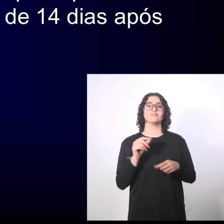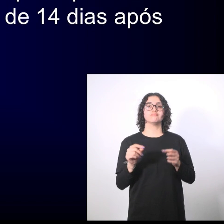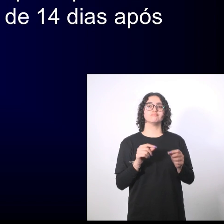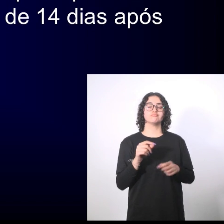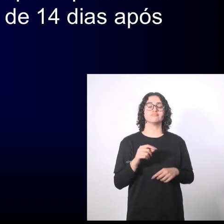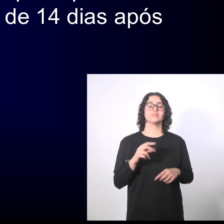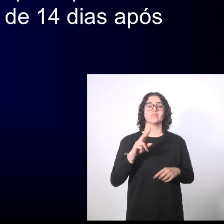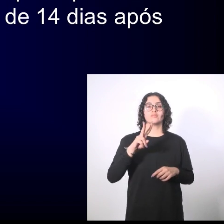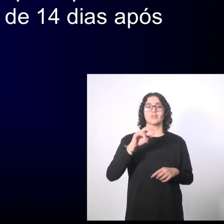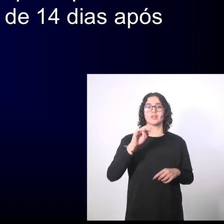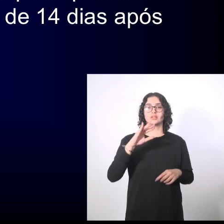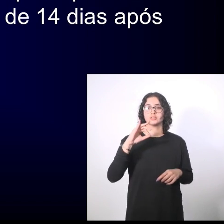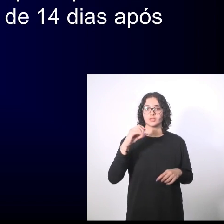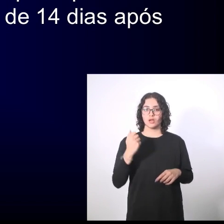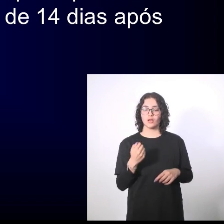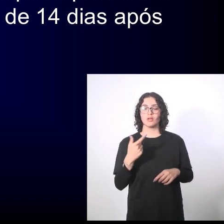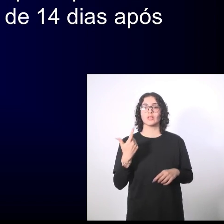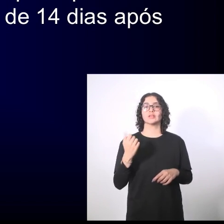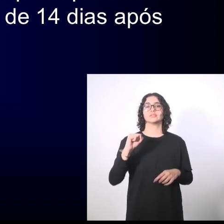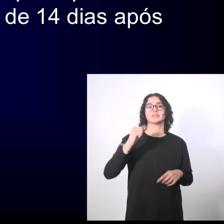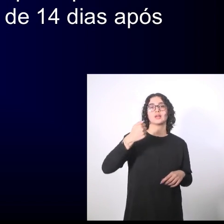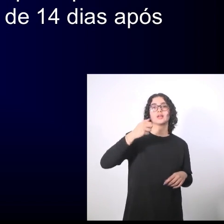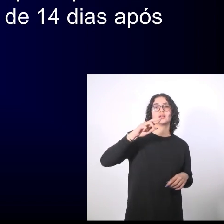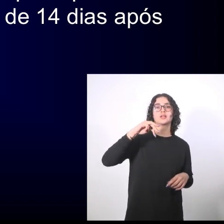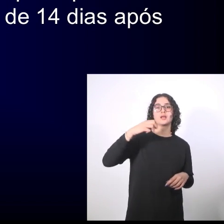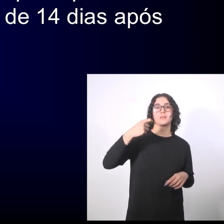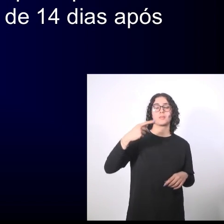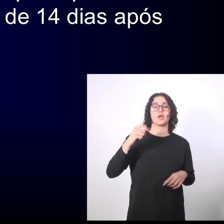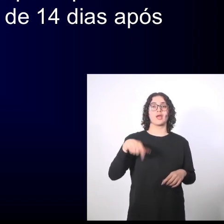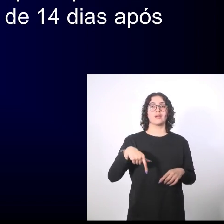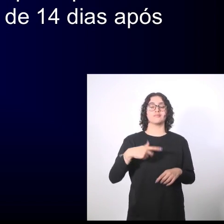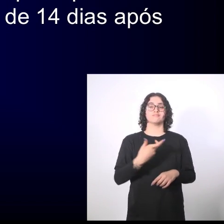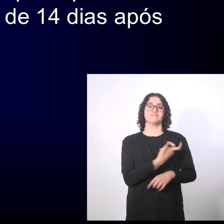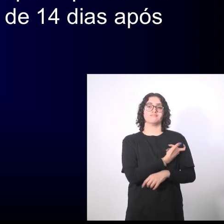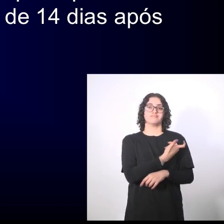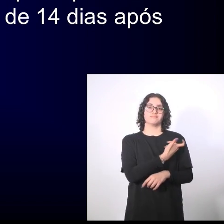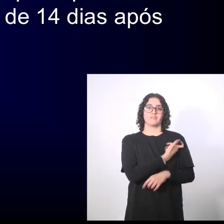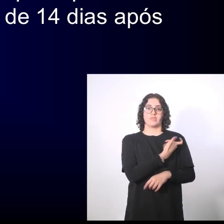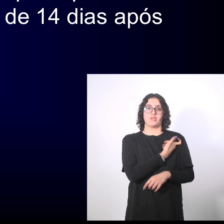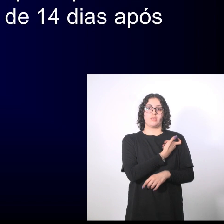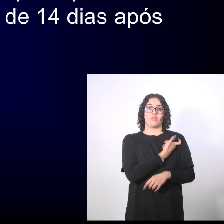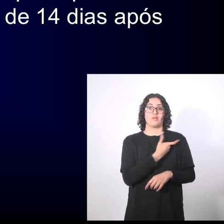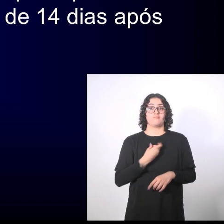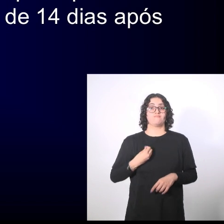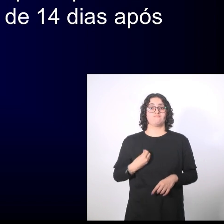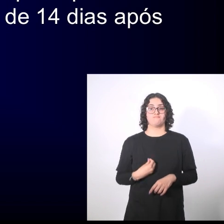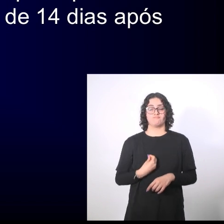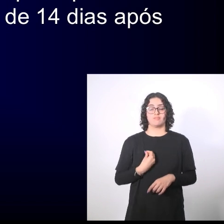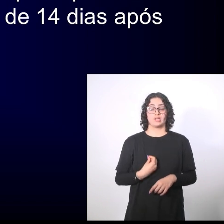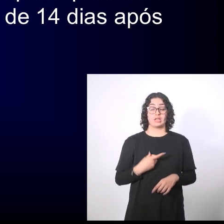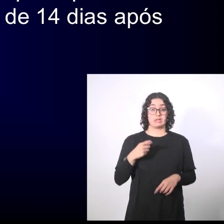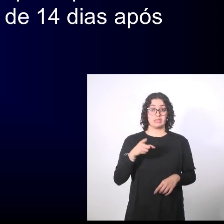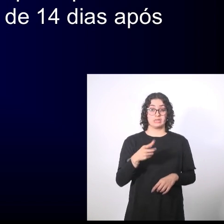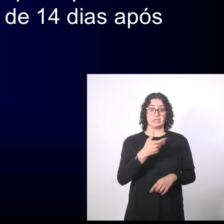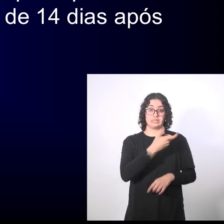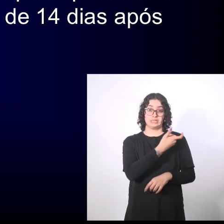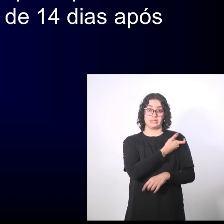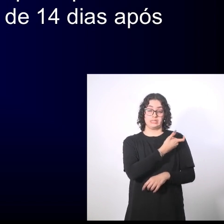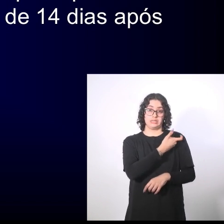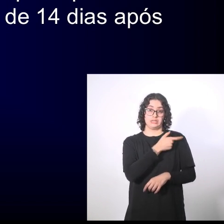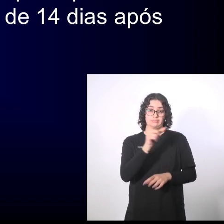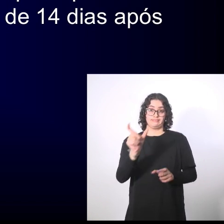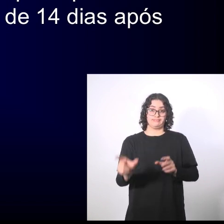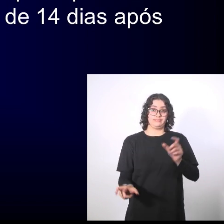a exemplo do que fazemos com sarampo, que são vacinas de componente vivo, que, se aplicadas no indivíduo